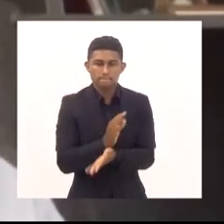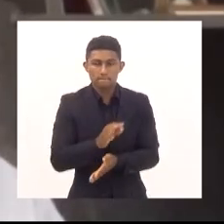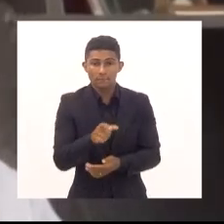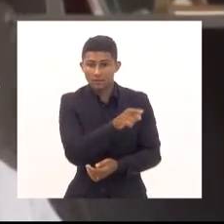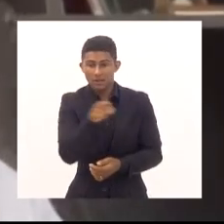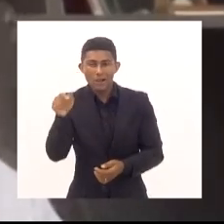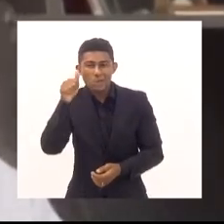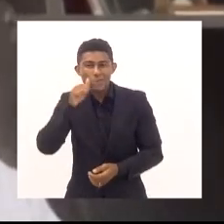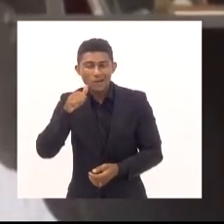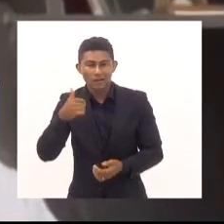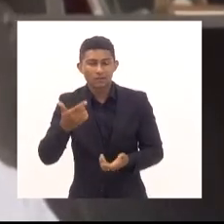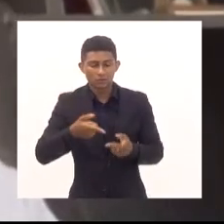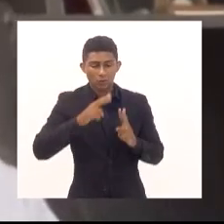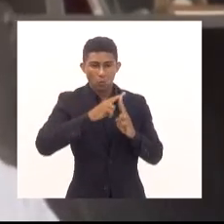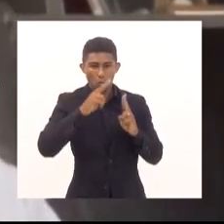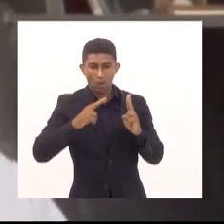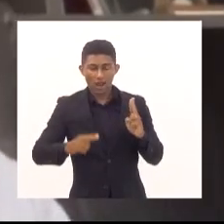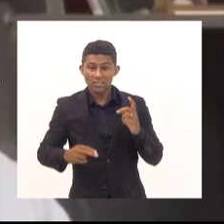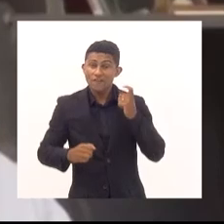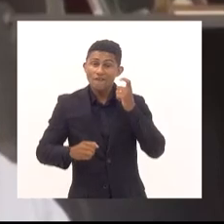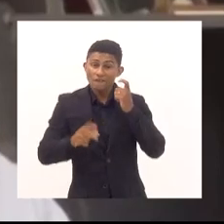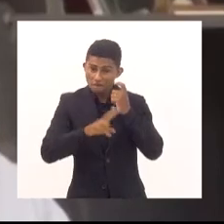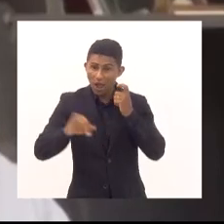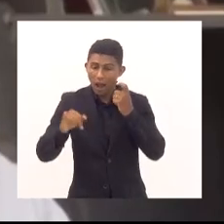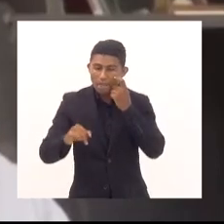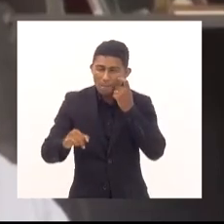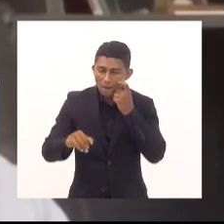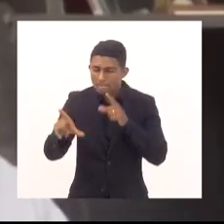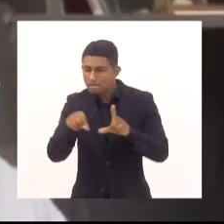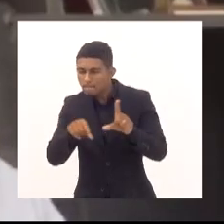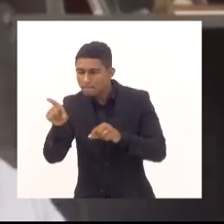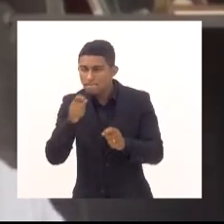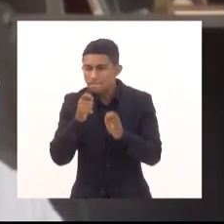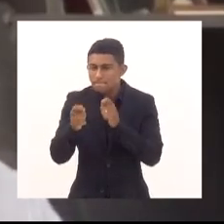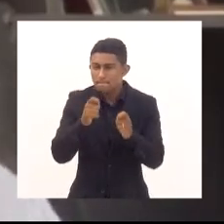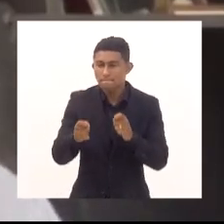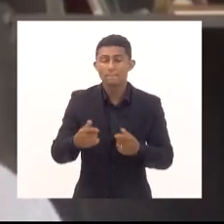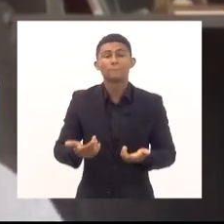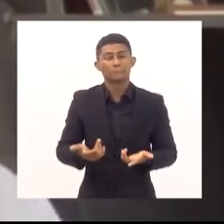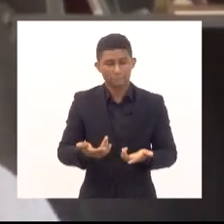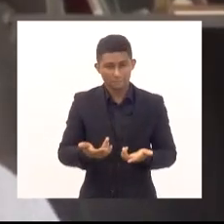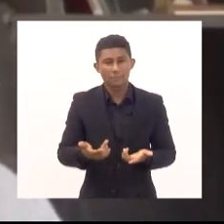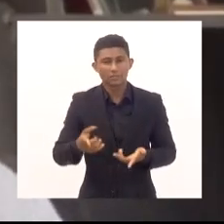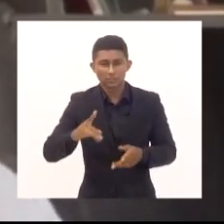aí da UERJ nessa seleção, para além de